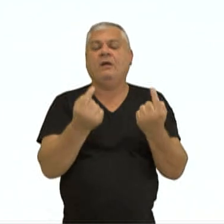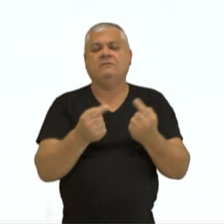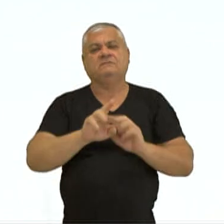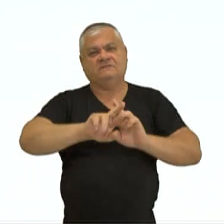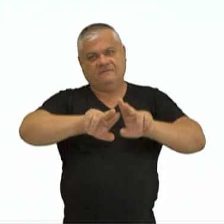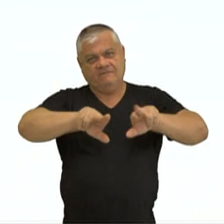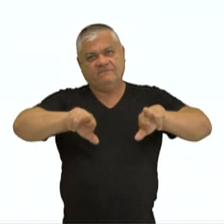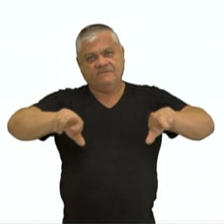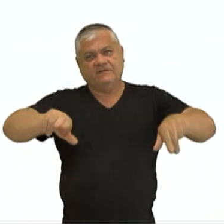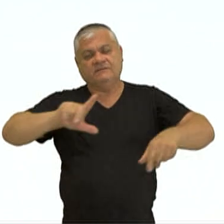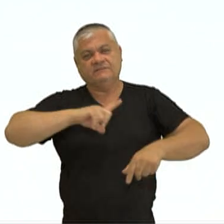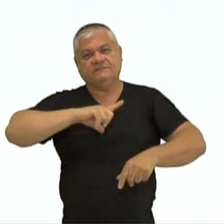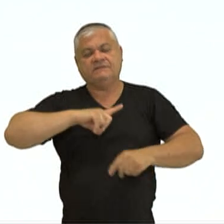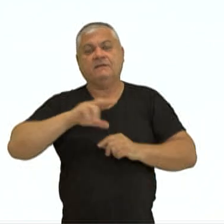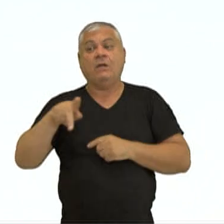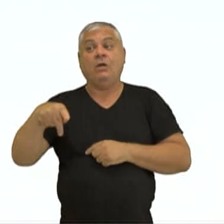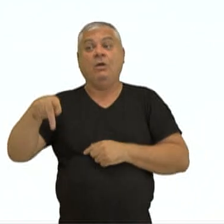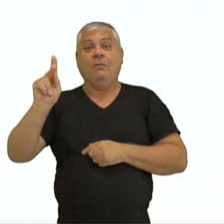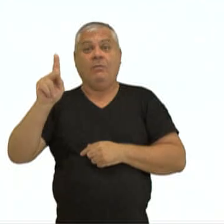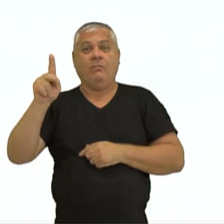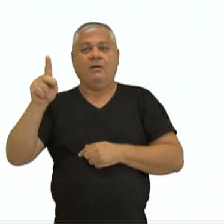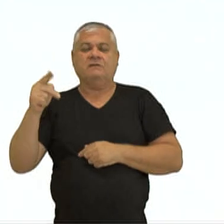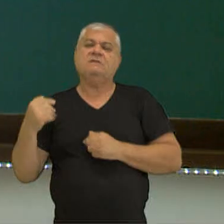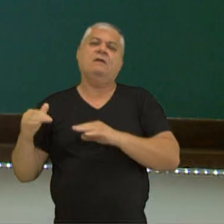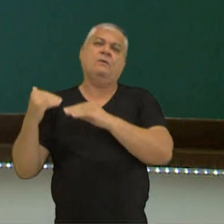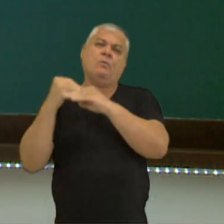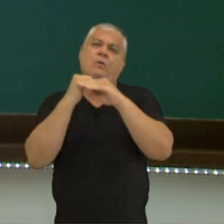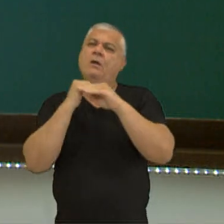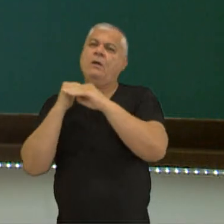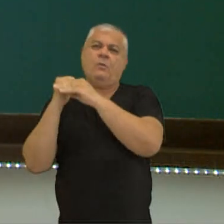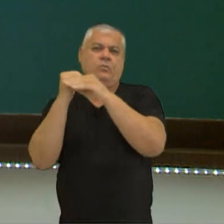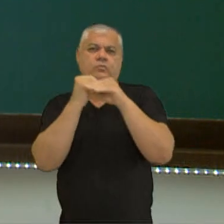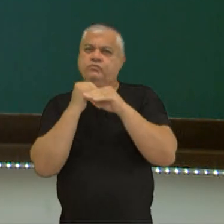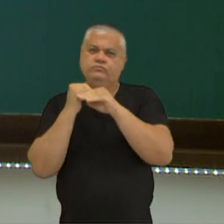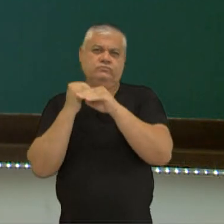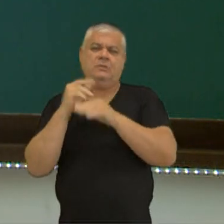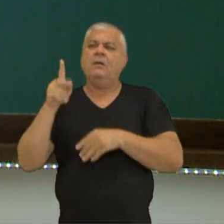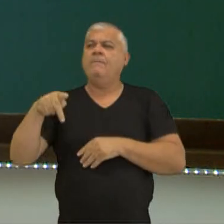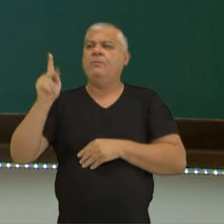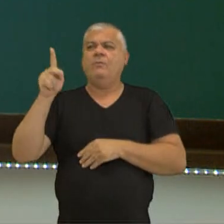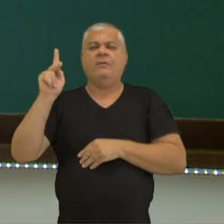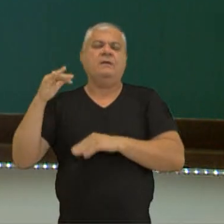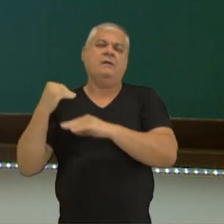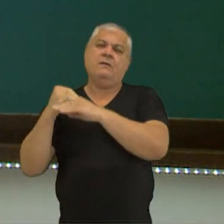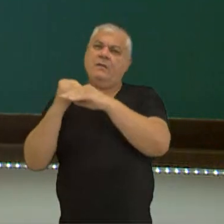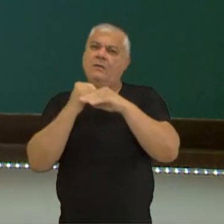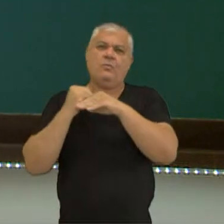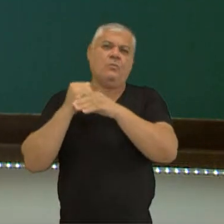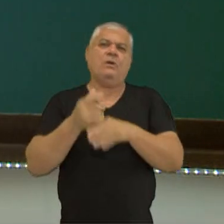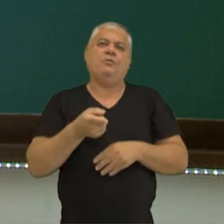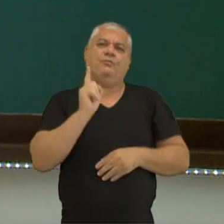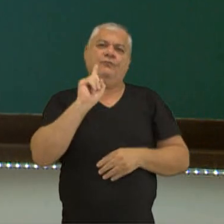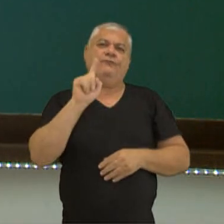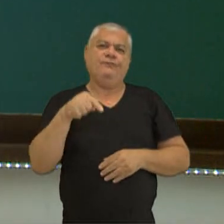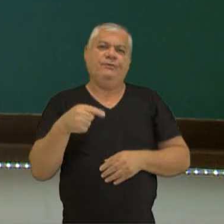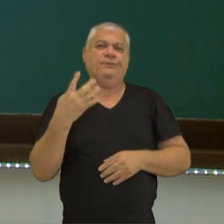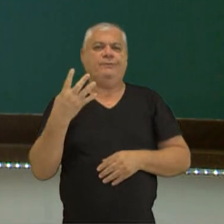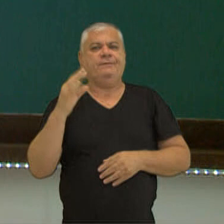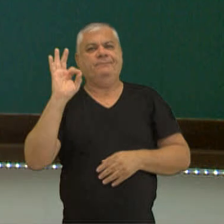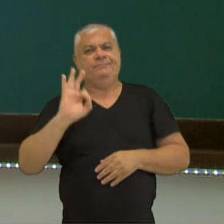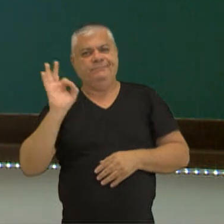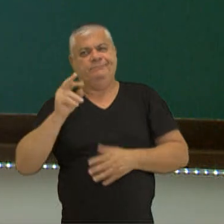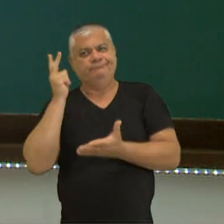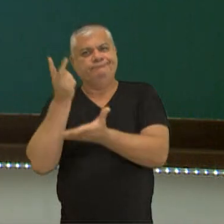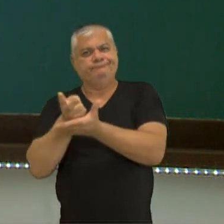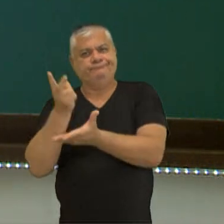diferencia principalmente a poupança, porque a poupança, em qualquer banco que você vá, o valor do rendimento da poupança vai ser o mesmo. Já na